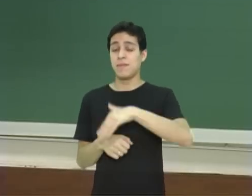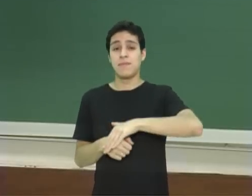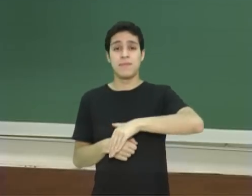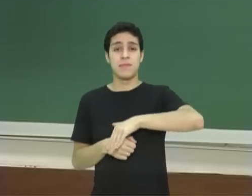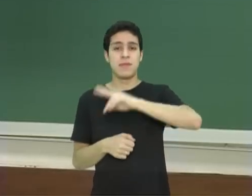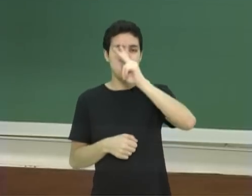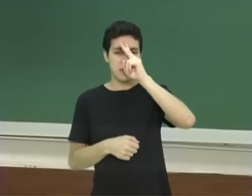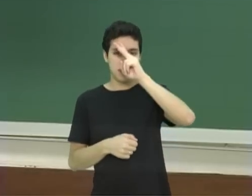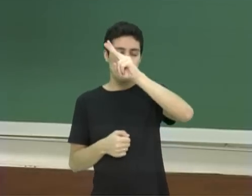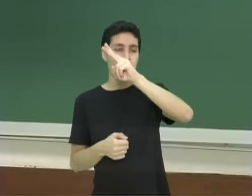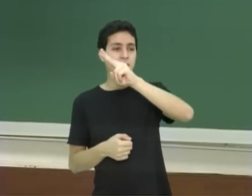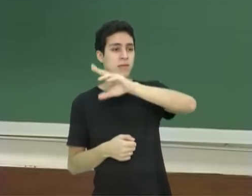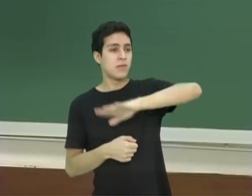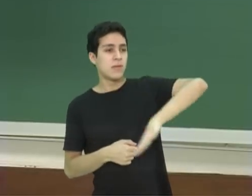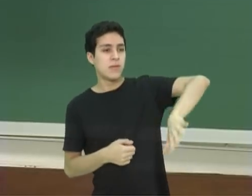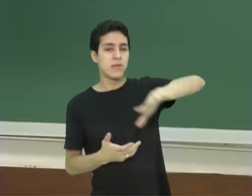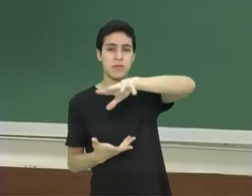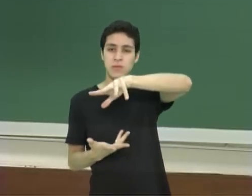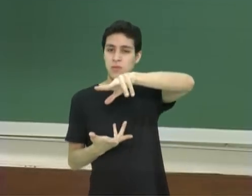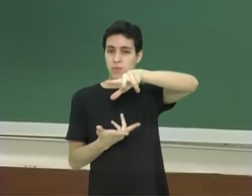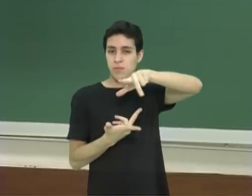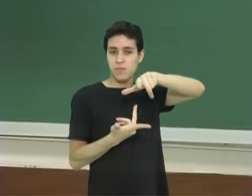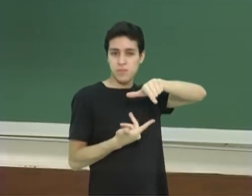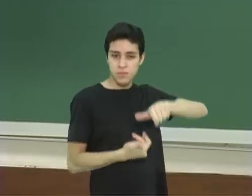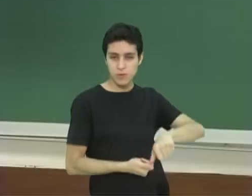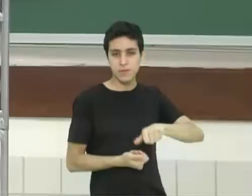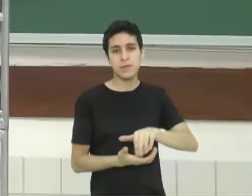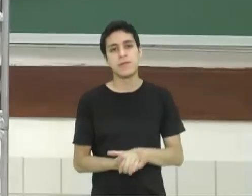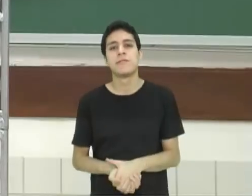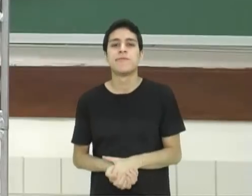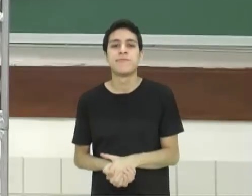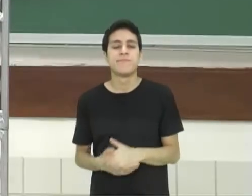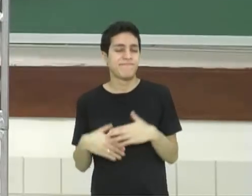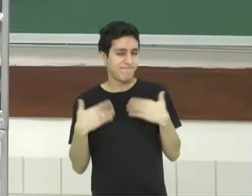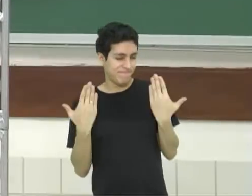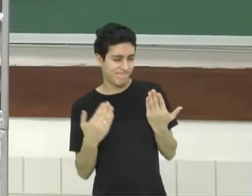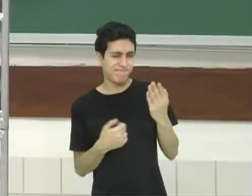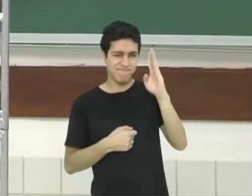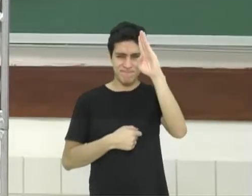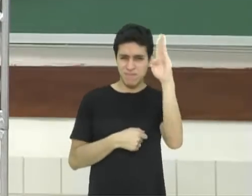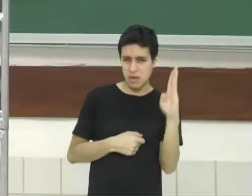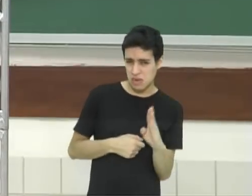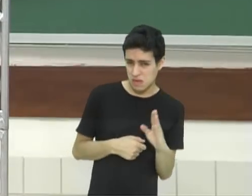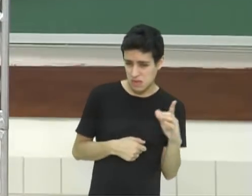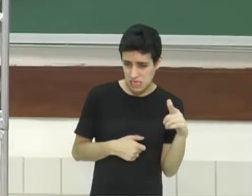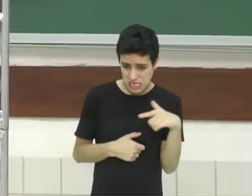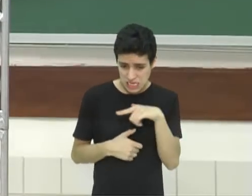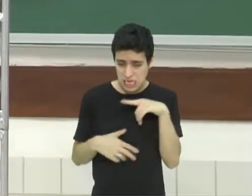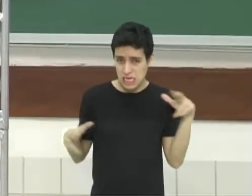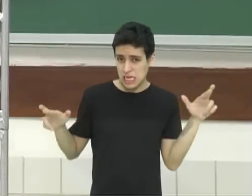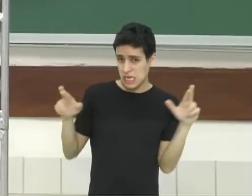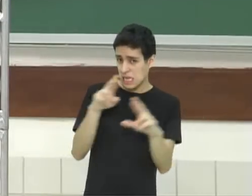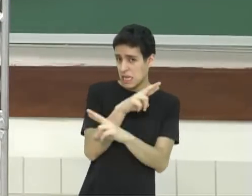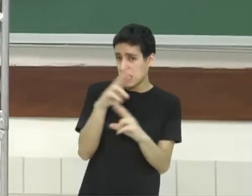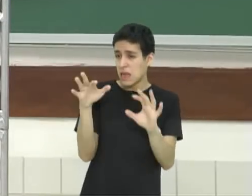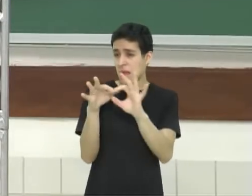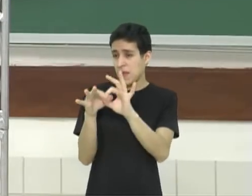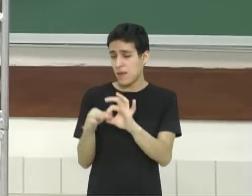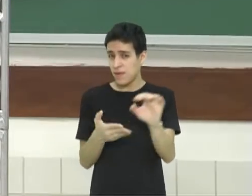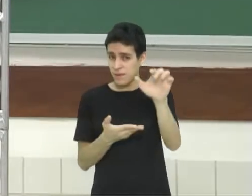forte do mercado mundial. E aí, será que o Brasil tem alguma coisa a ver com a União